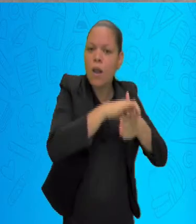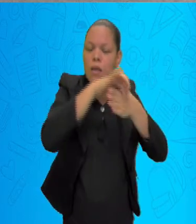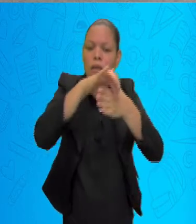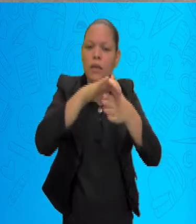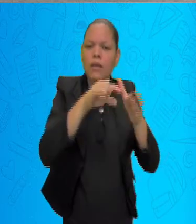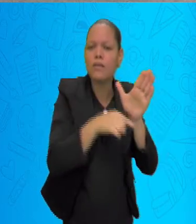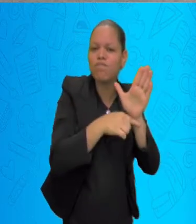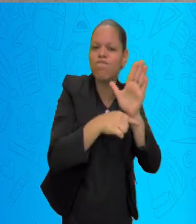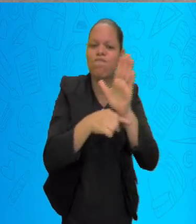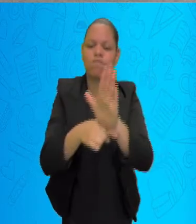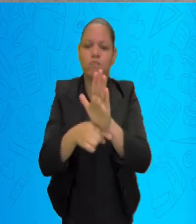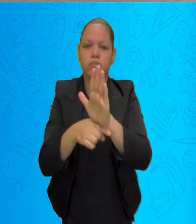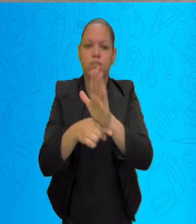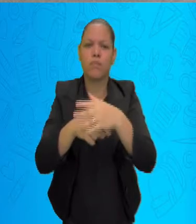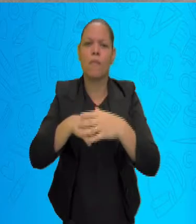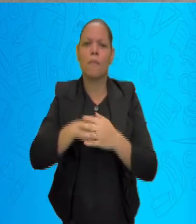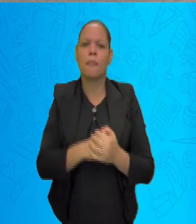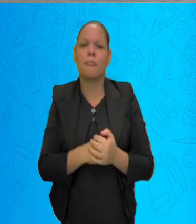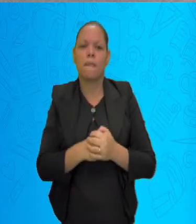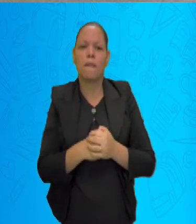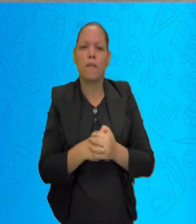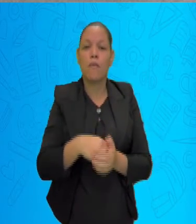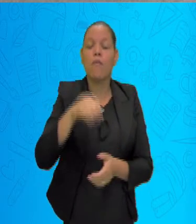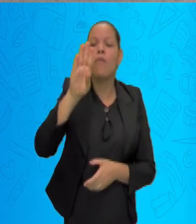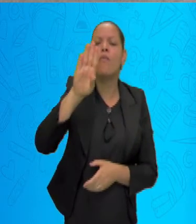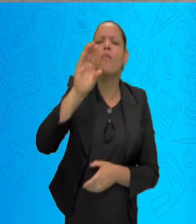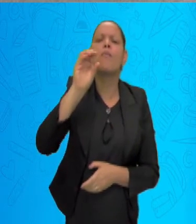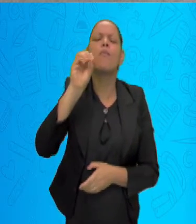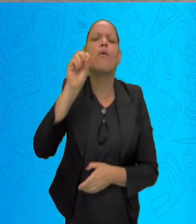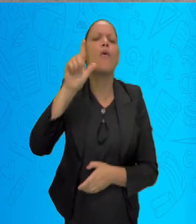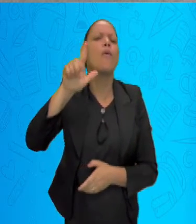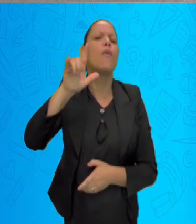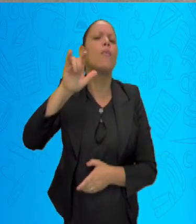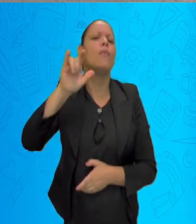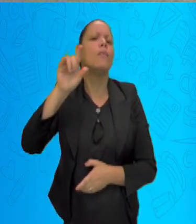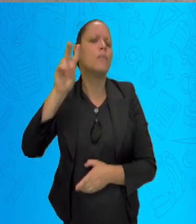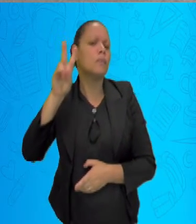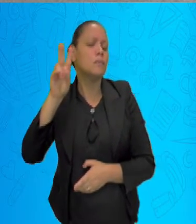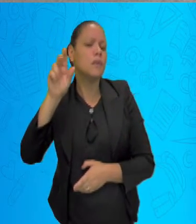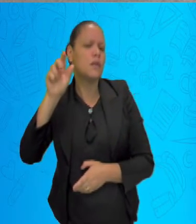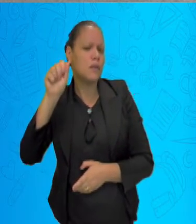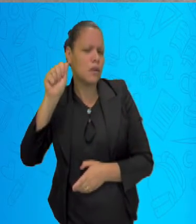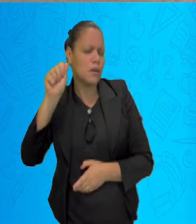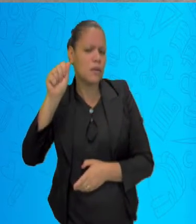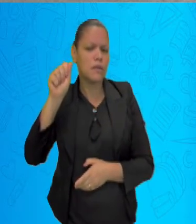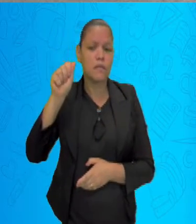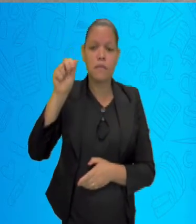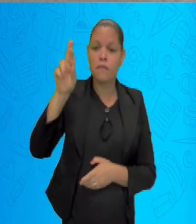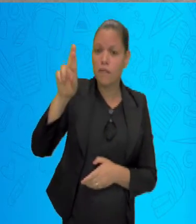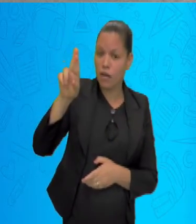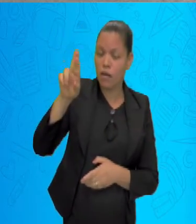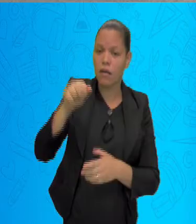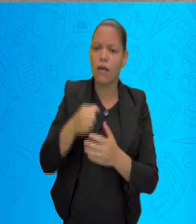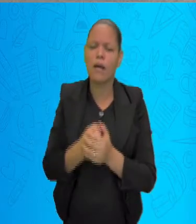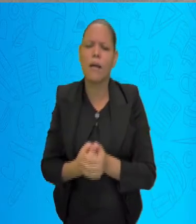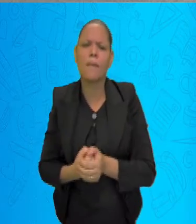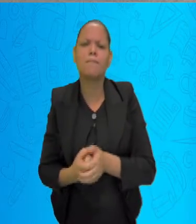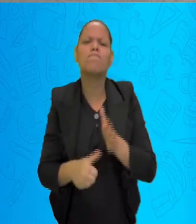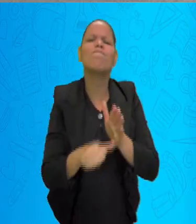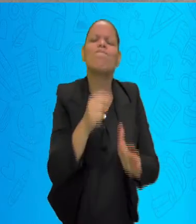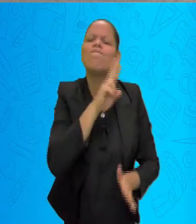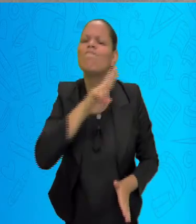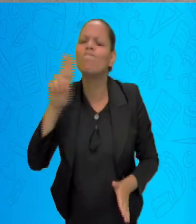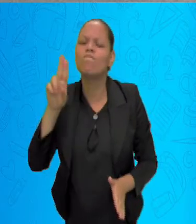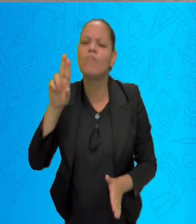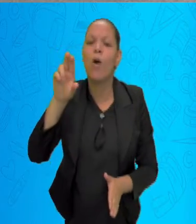América Espanhola. Contudo, o ideal pan-americanista de Simão Bolívar foi refutado